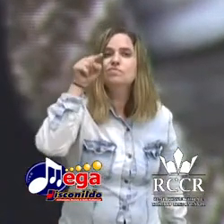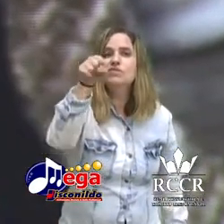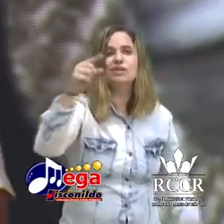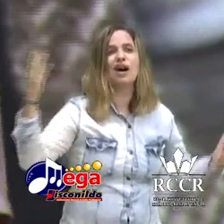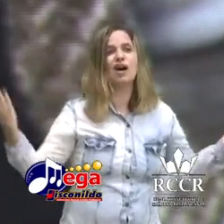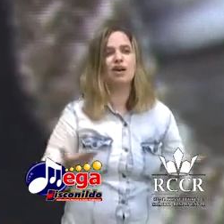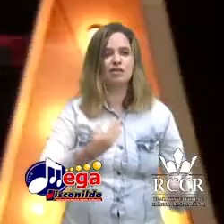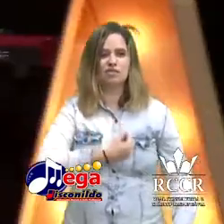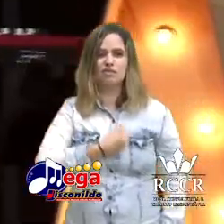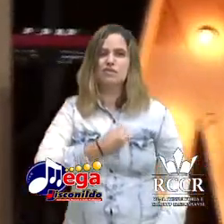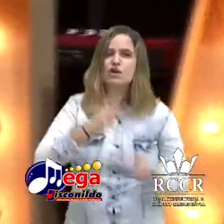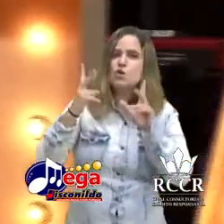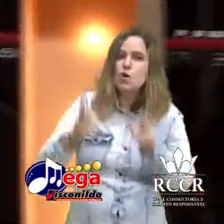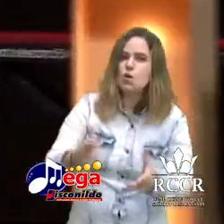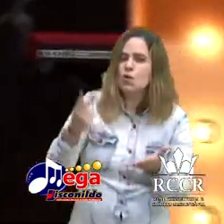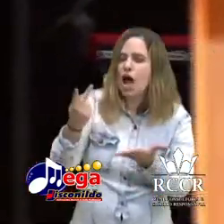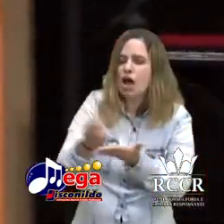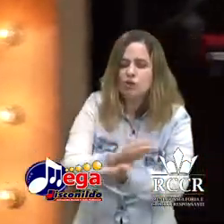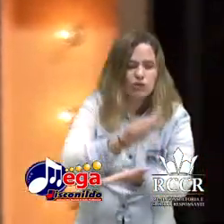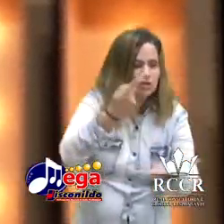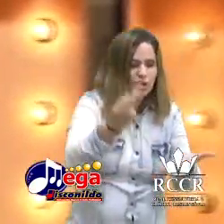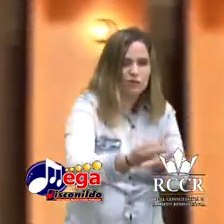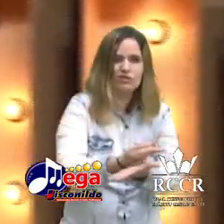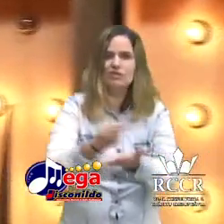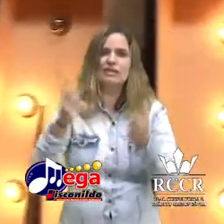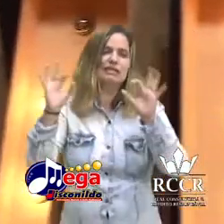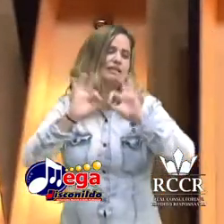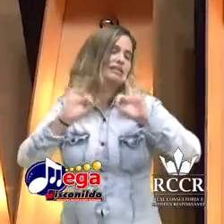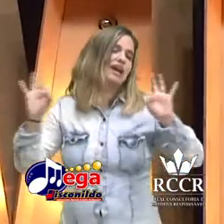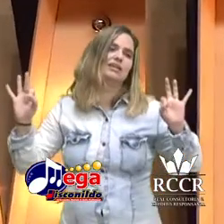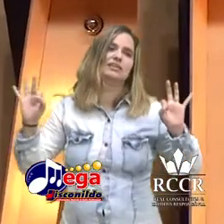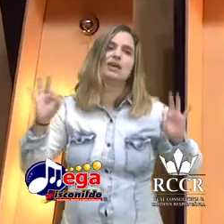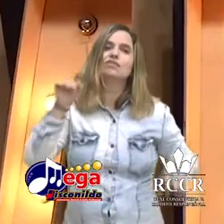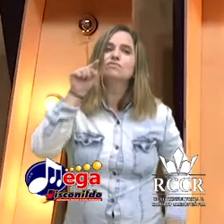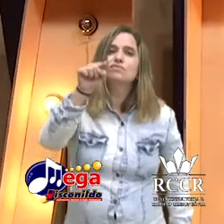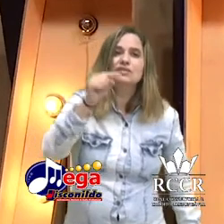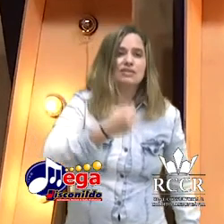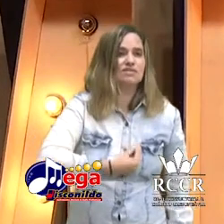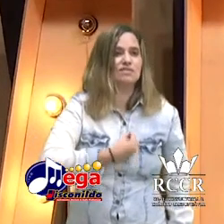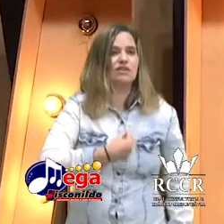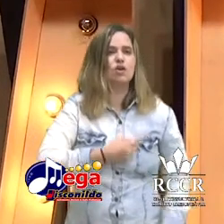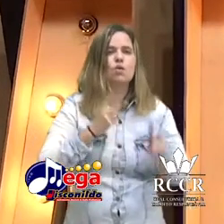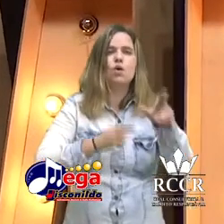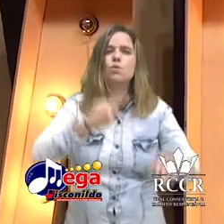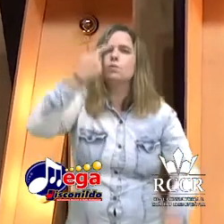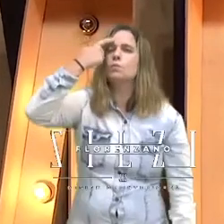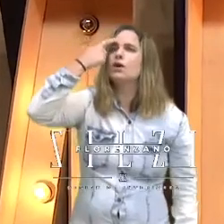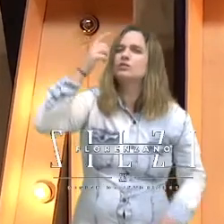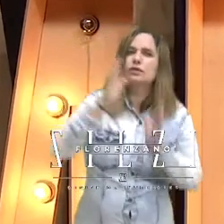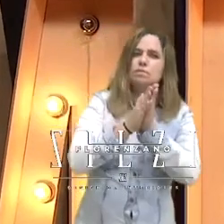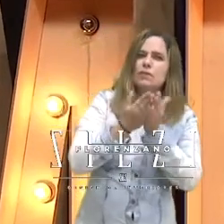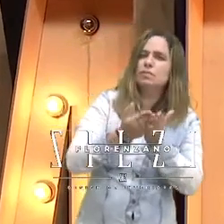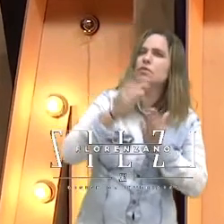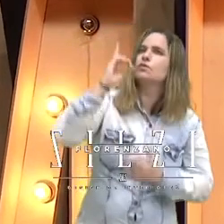está vendo com os teus olhos, viva pelo que teus olhos espirituais te fazem ver. Se você se